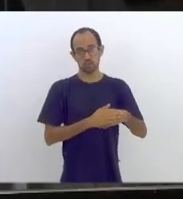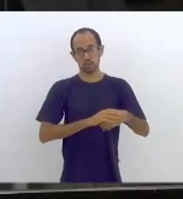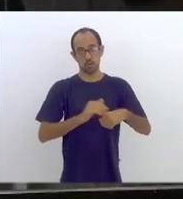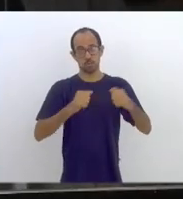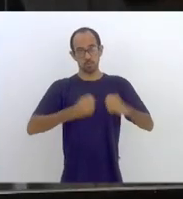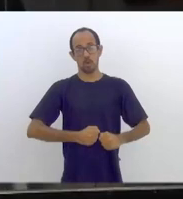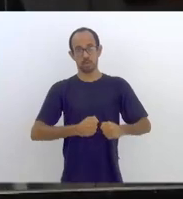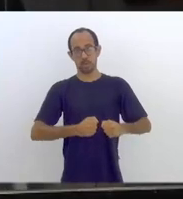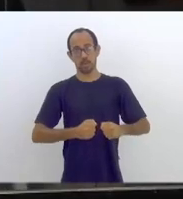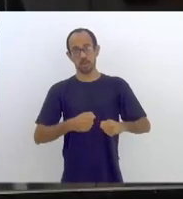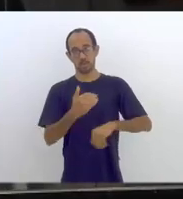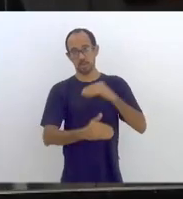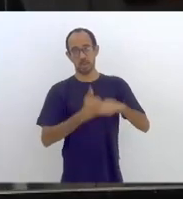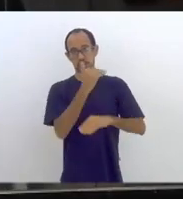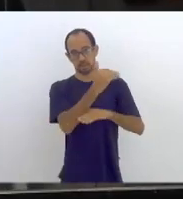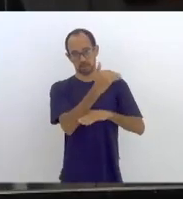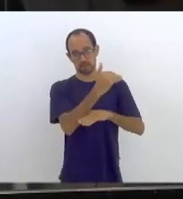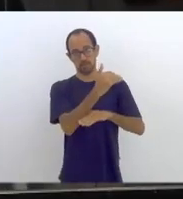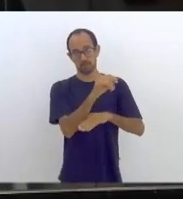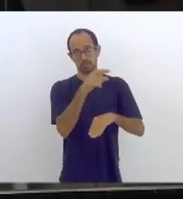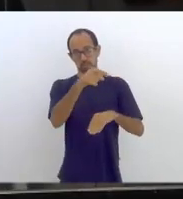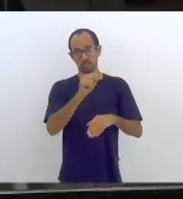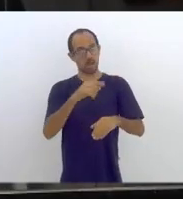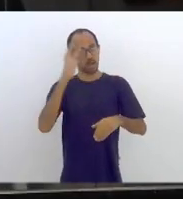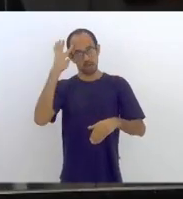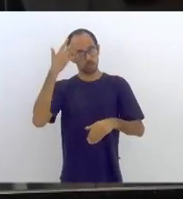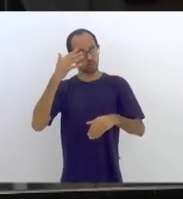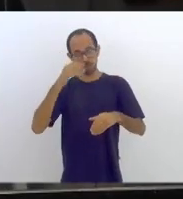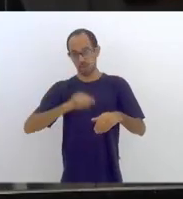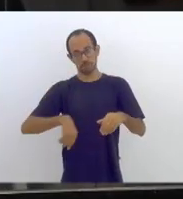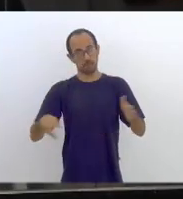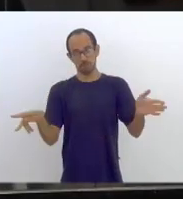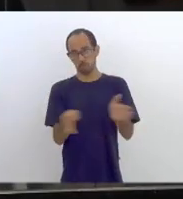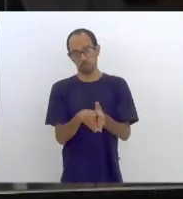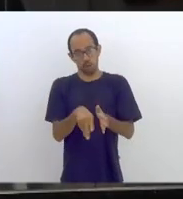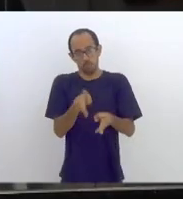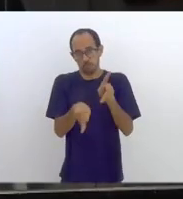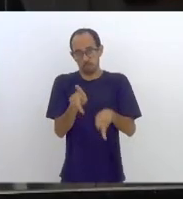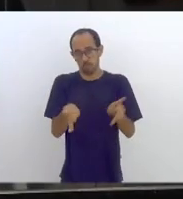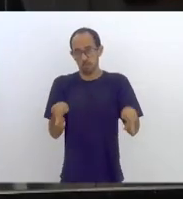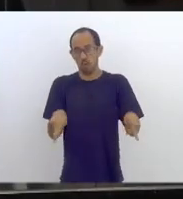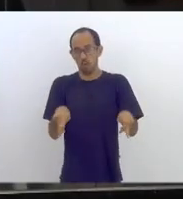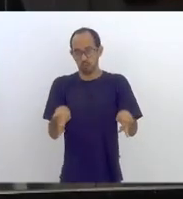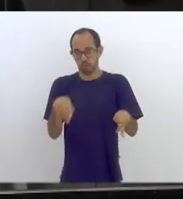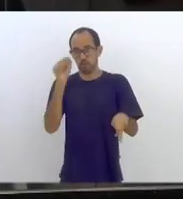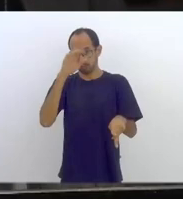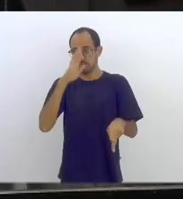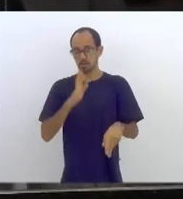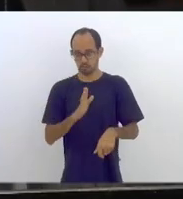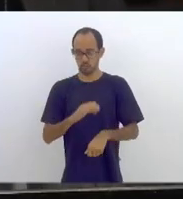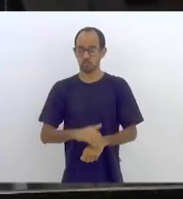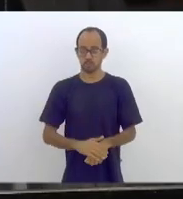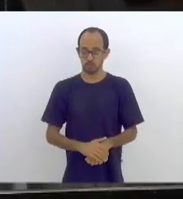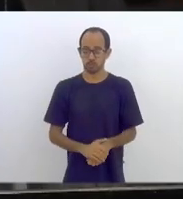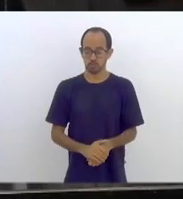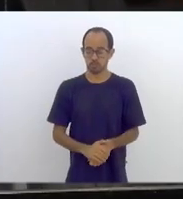para serem os sensores do brasileiro dos brasileiros